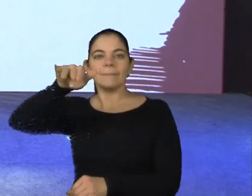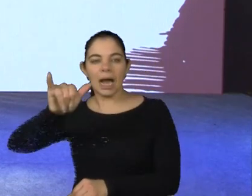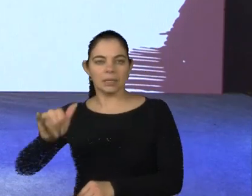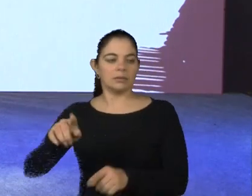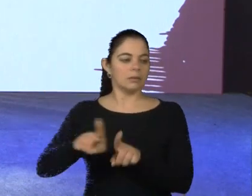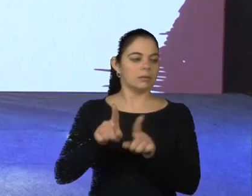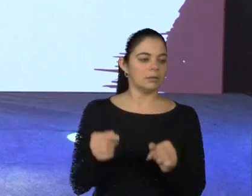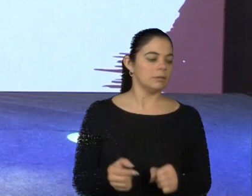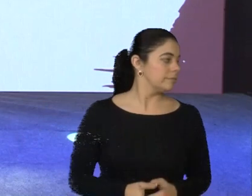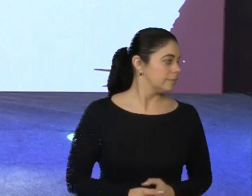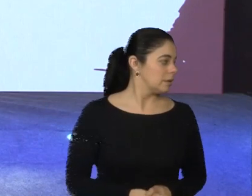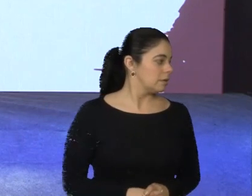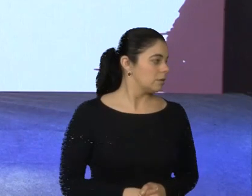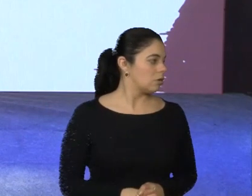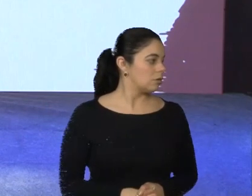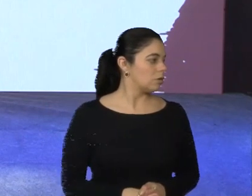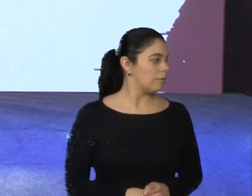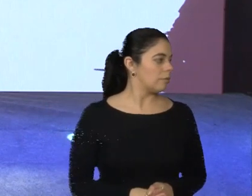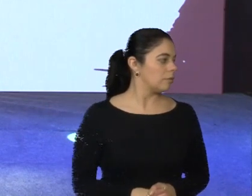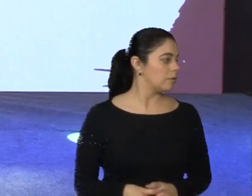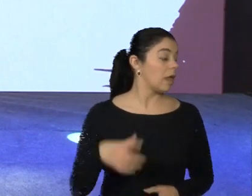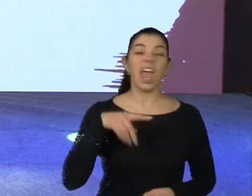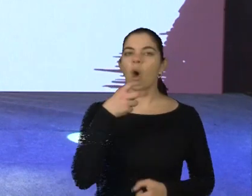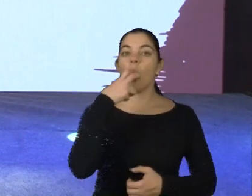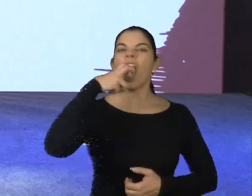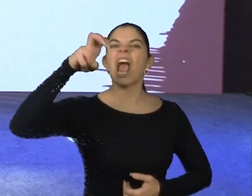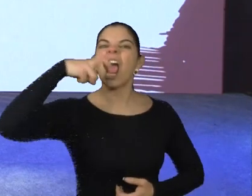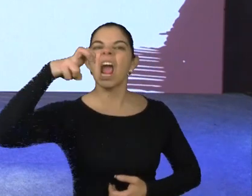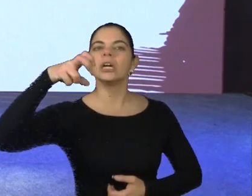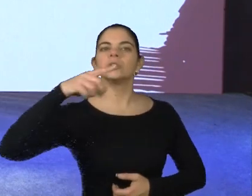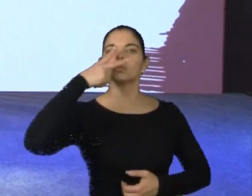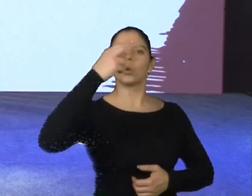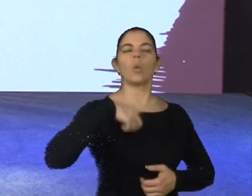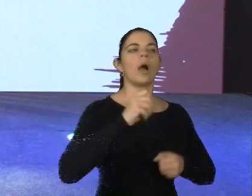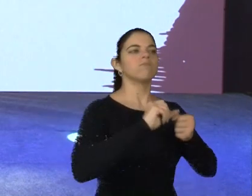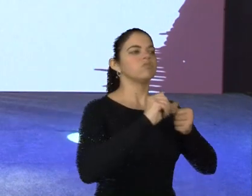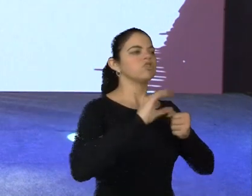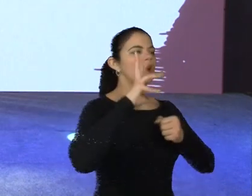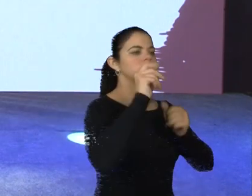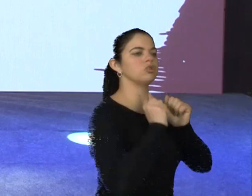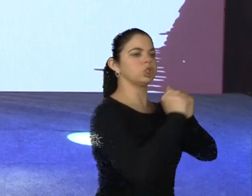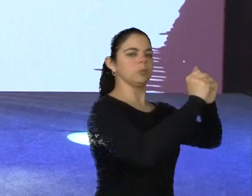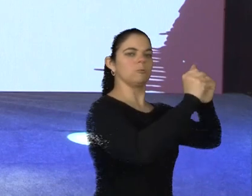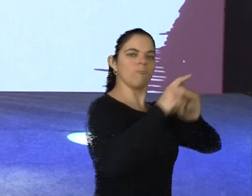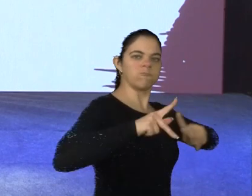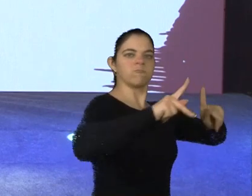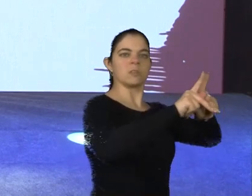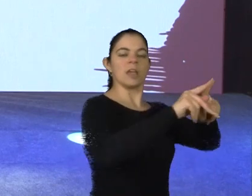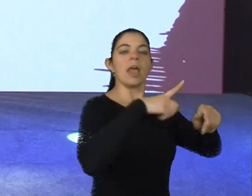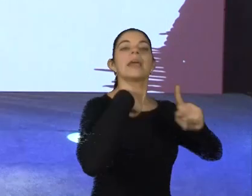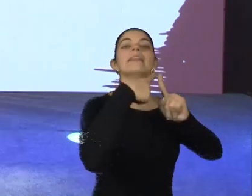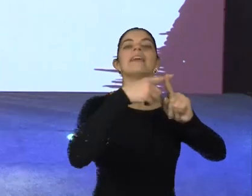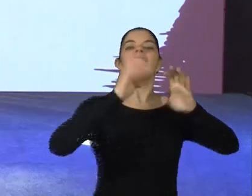guerra, Muntainai. É um grito de que nós precisamos ter ética em todas as nossas